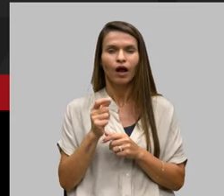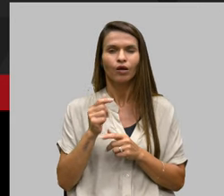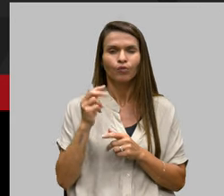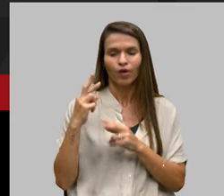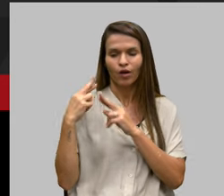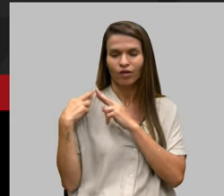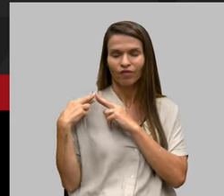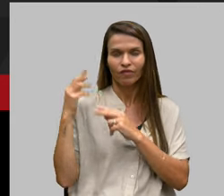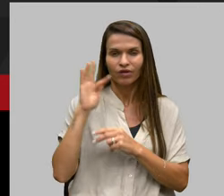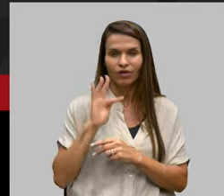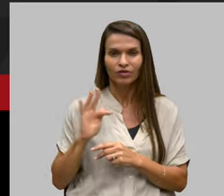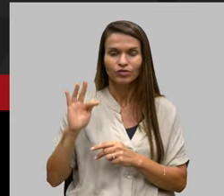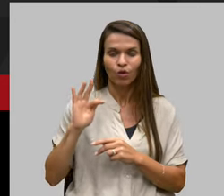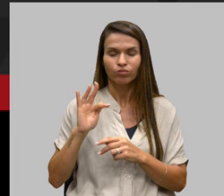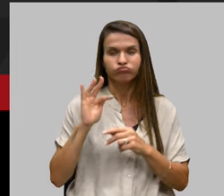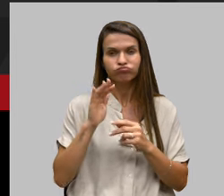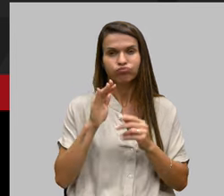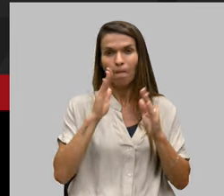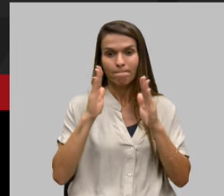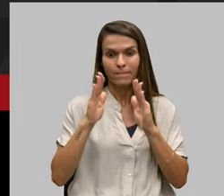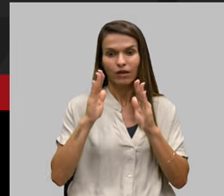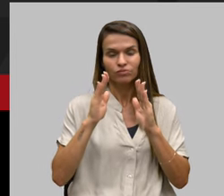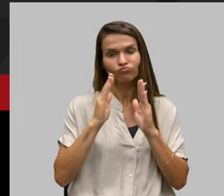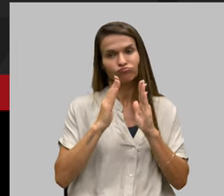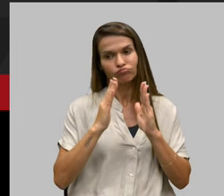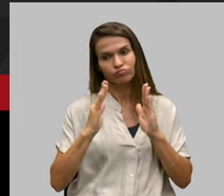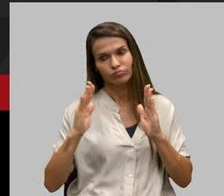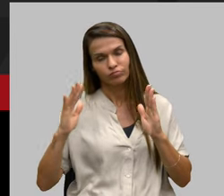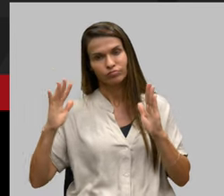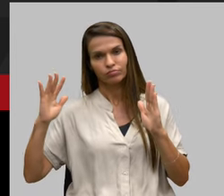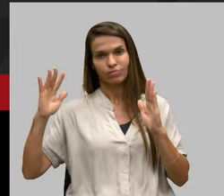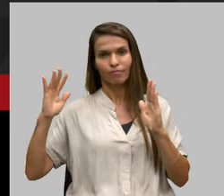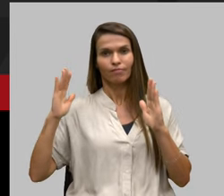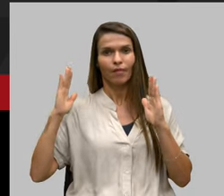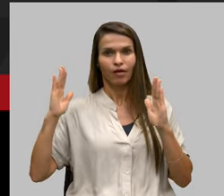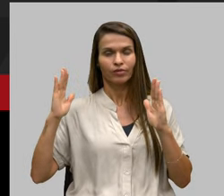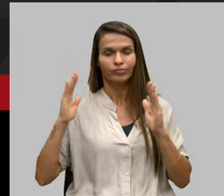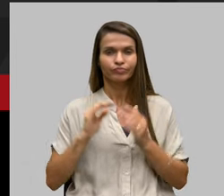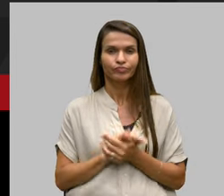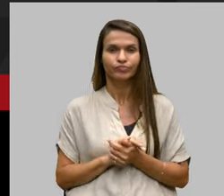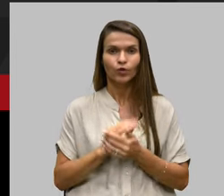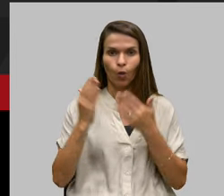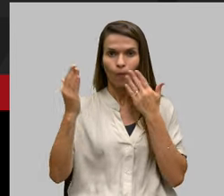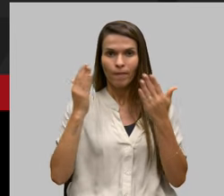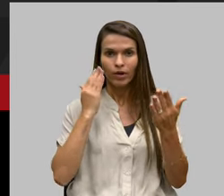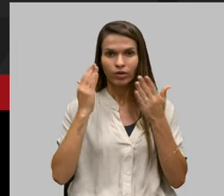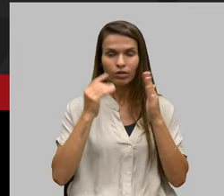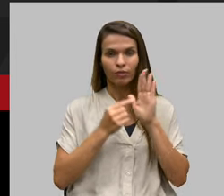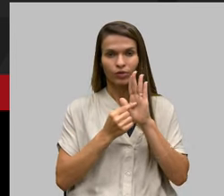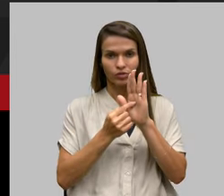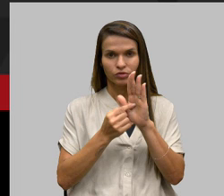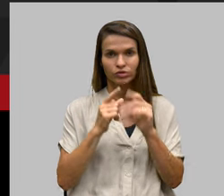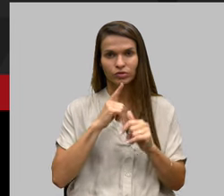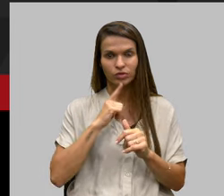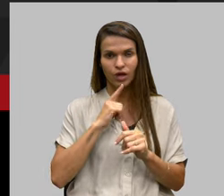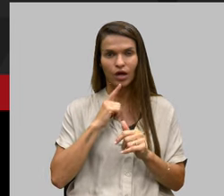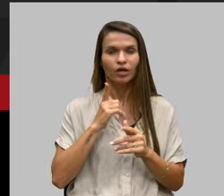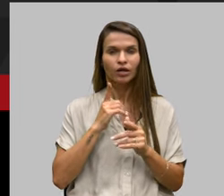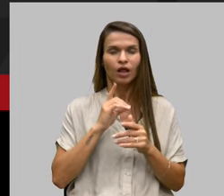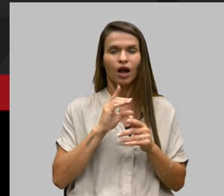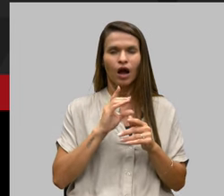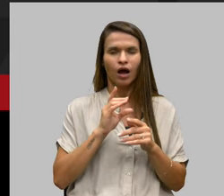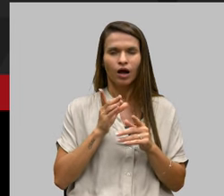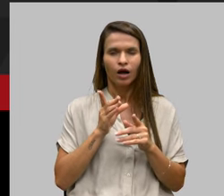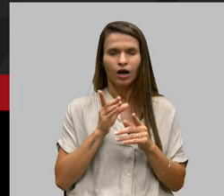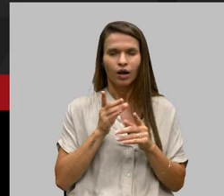longo prazo é muito maior eh e aí quando a gente foi fazer uma comparação especialmente com a amostra que nós temos lá na consultoria eh